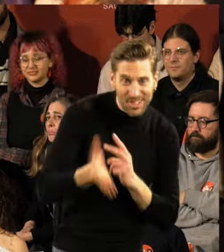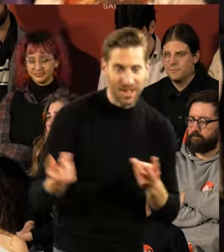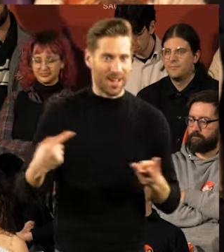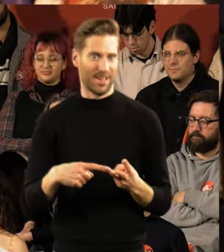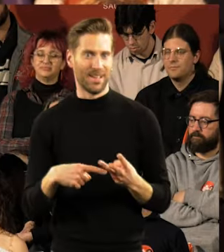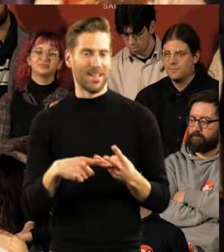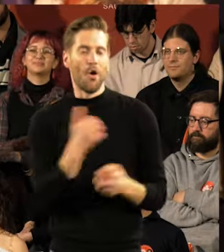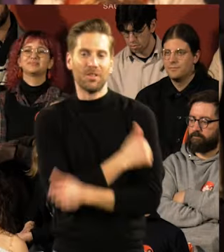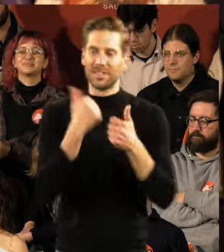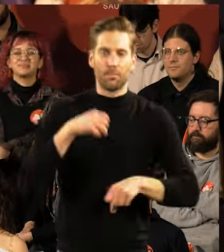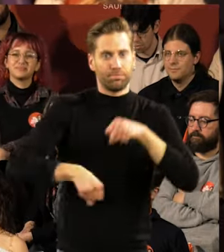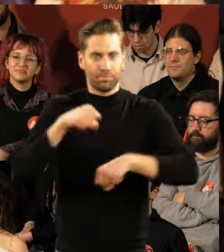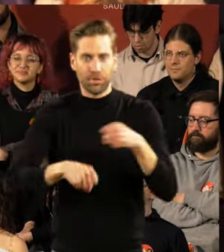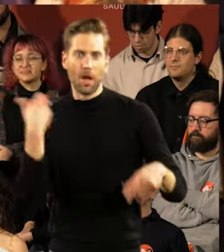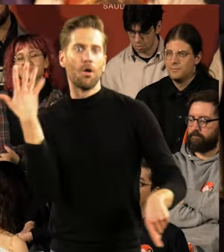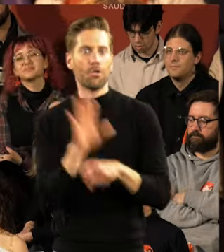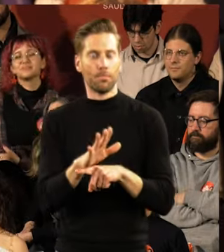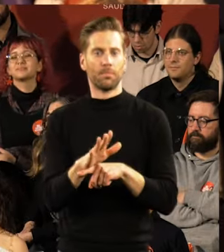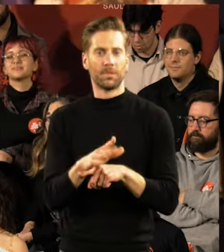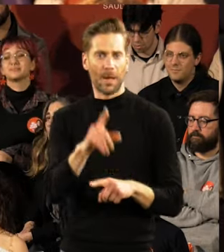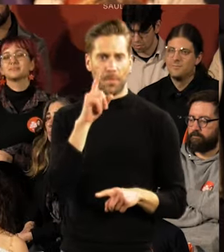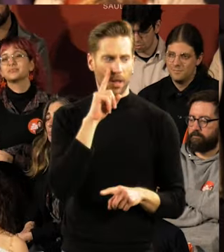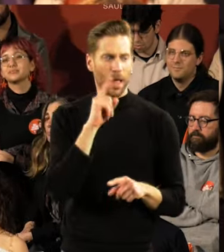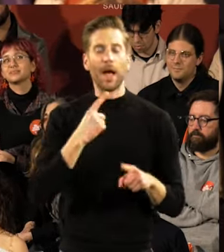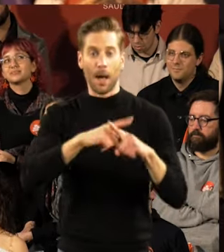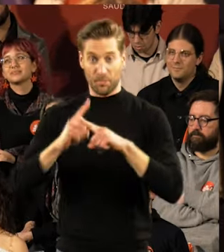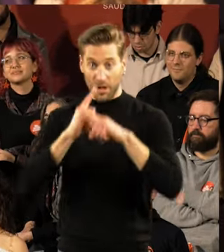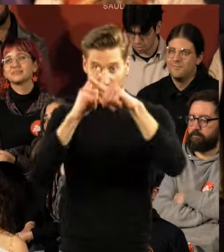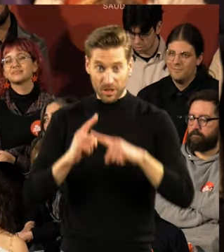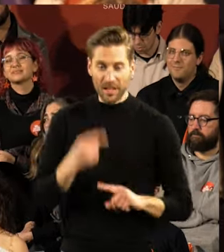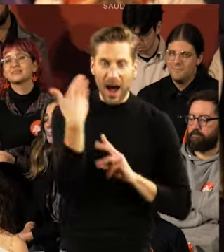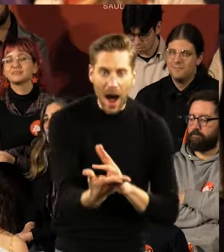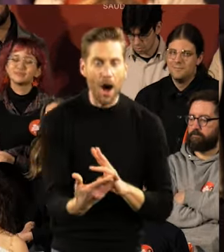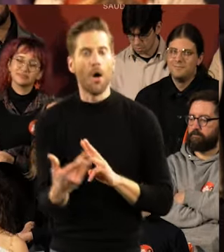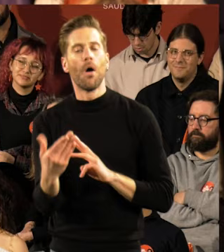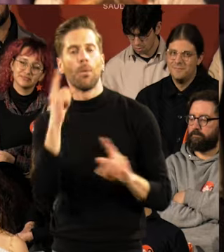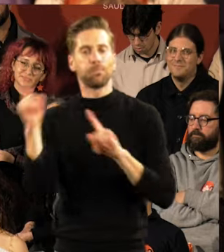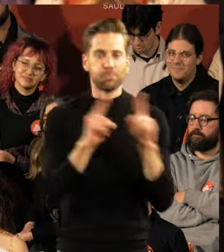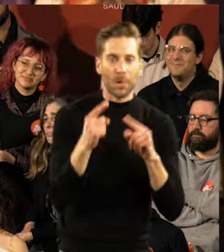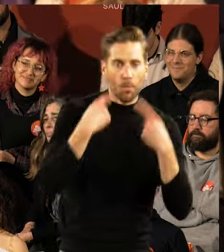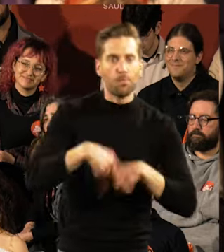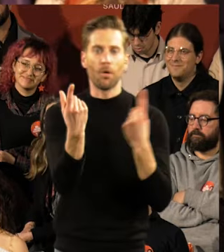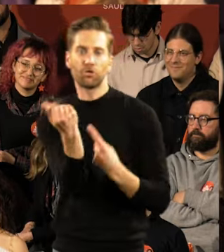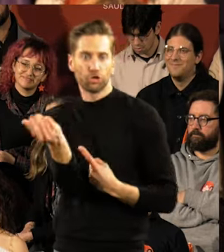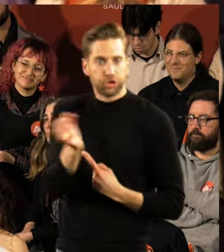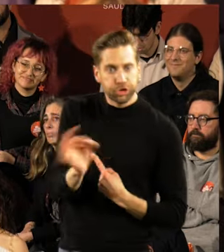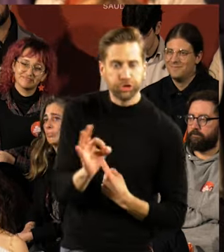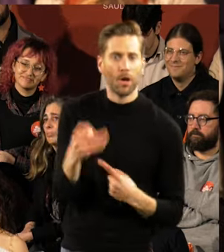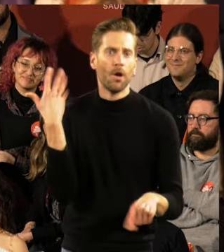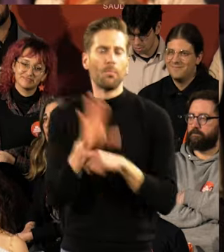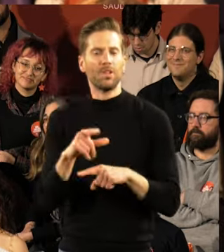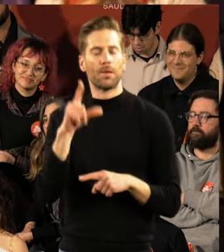cidade amiga de bicicletas, como acontece em Amsterdão. E podemos ter transportes públicos gratuitos e de qualidade, como acontece